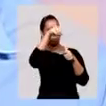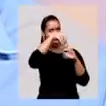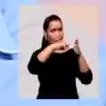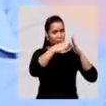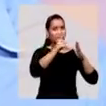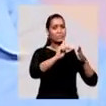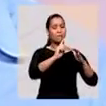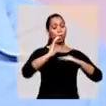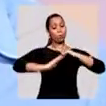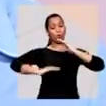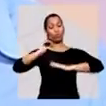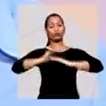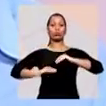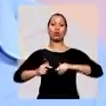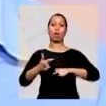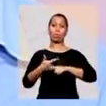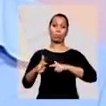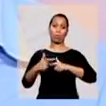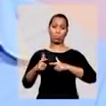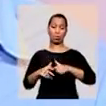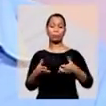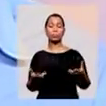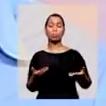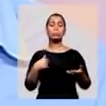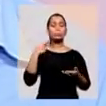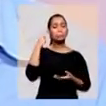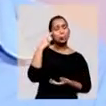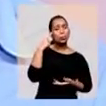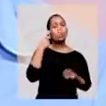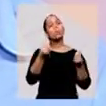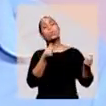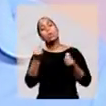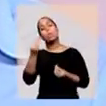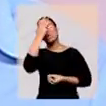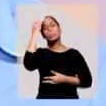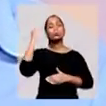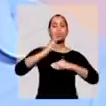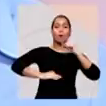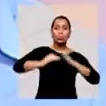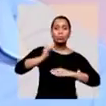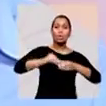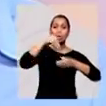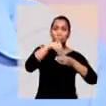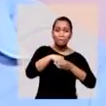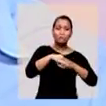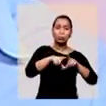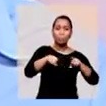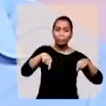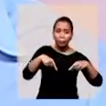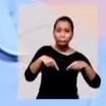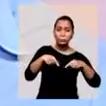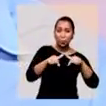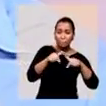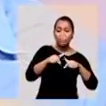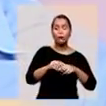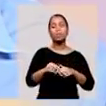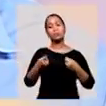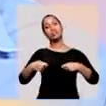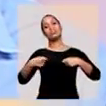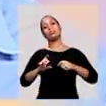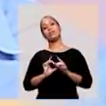o profissional. Mas como você me perguntou inicialmente, como que esse profissional do mercado, como que esse profissional atual? Primeiro, ele tem que